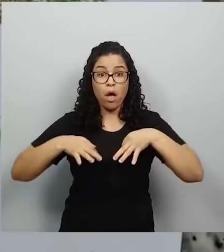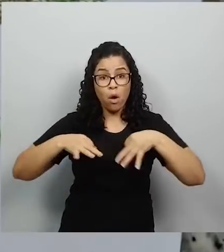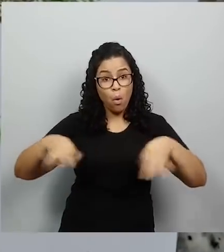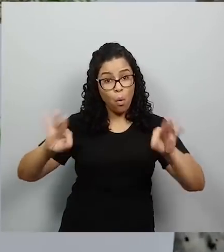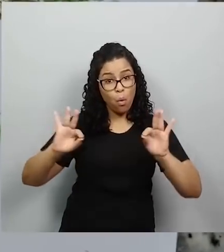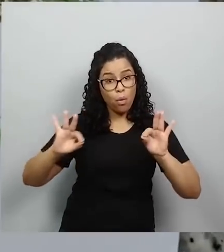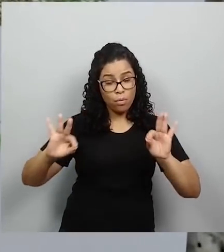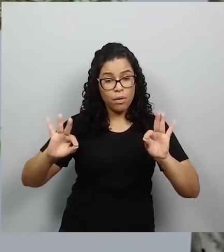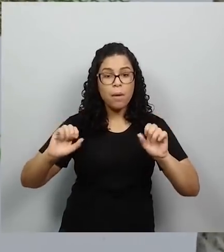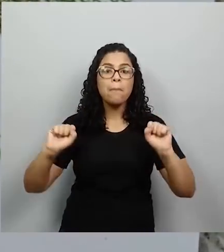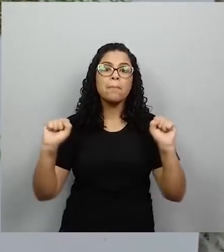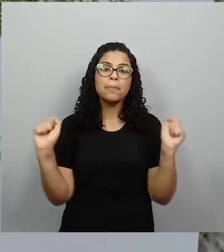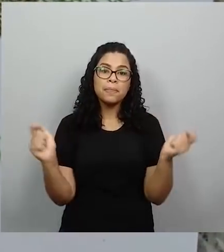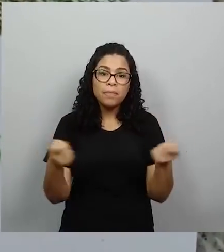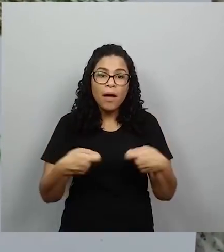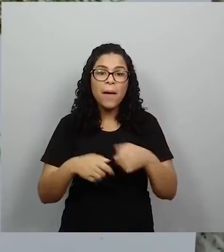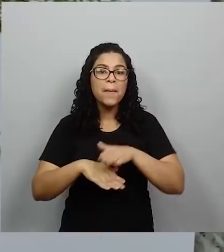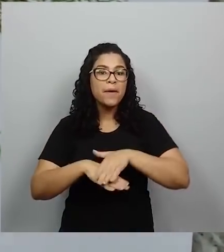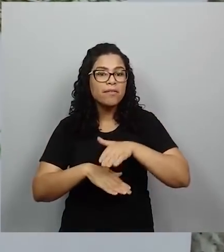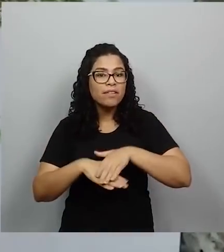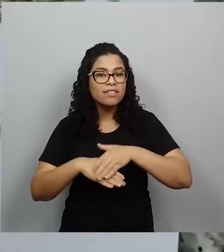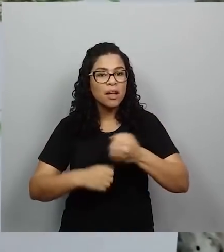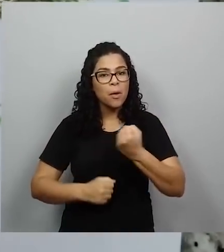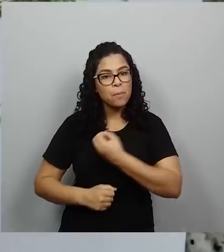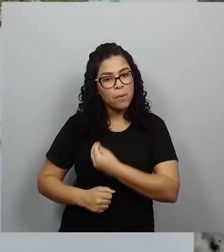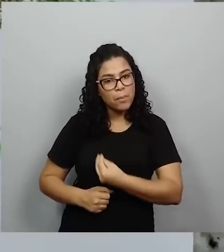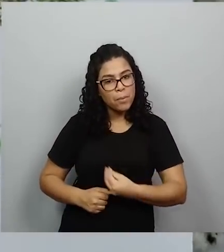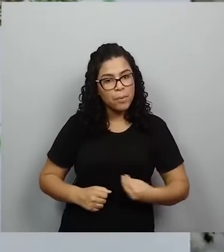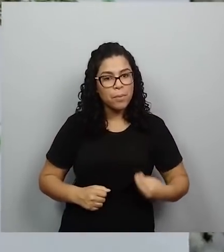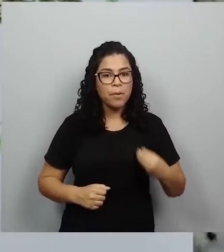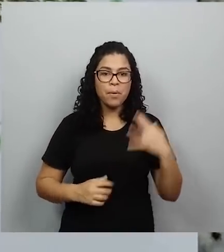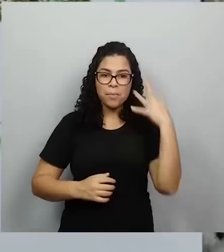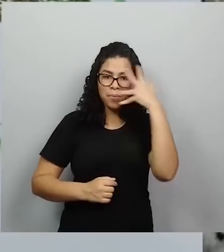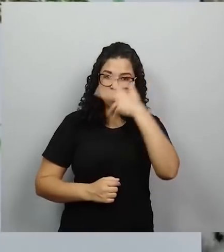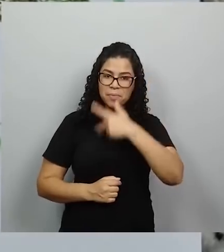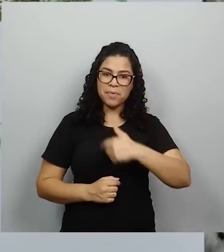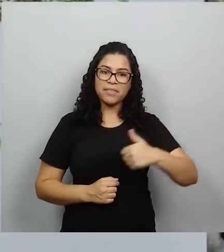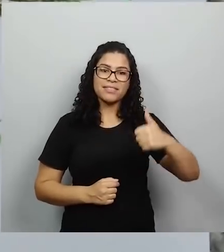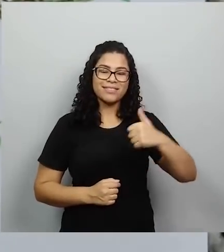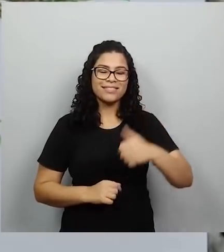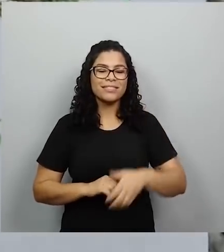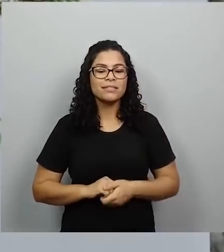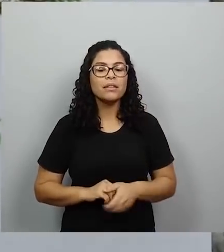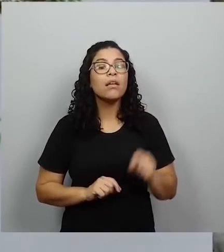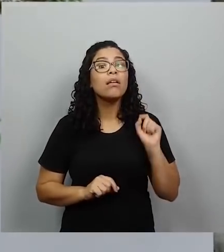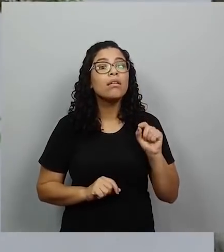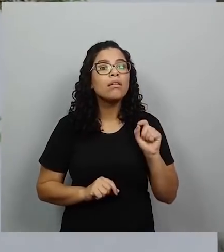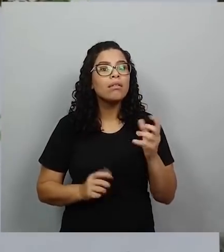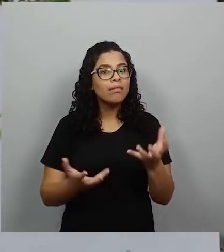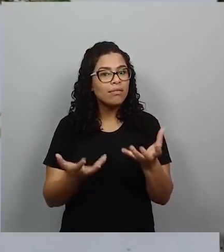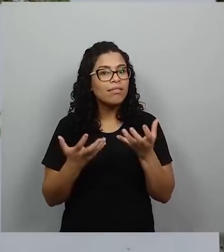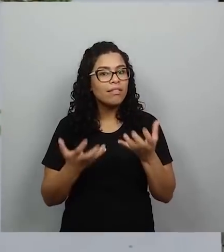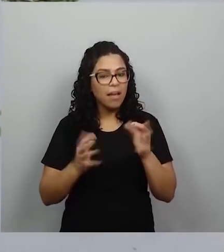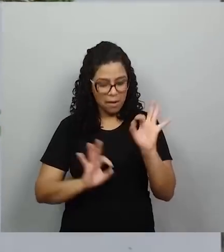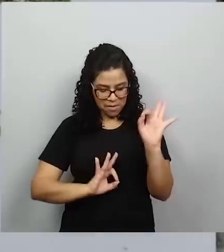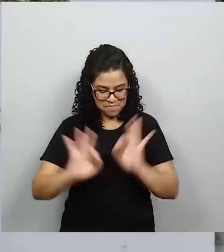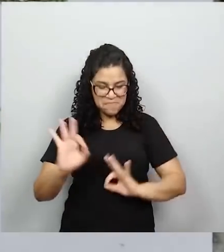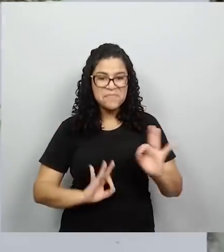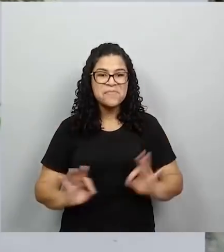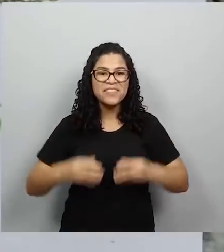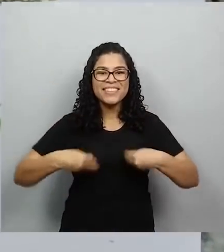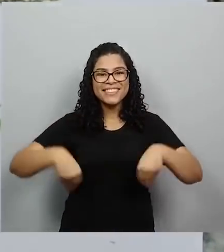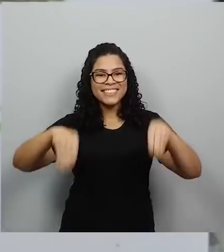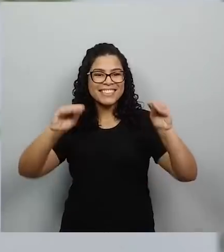consegue inclusive fazer estampa para camisetas. Quem aí vai querer customizar